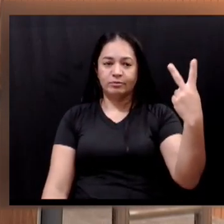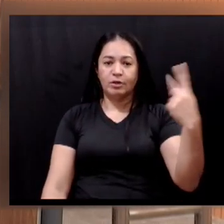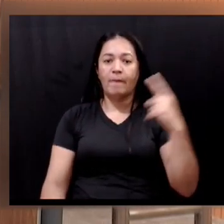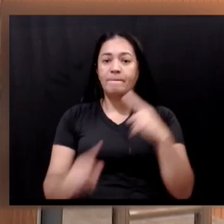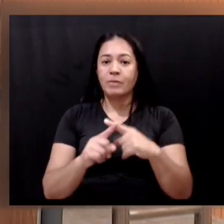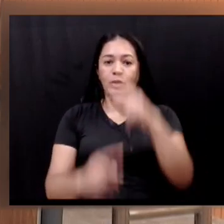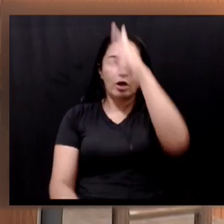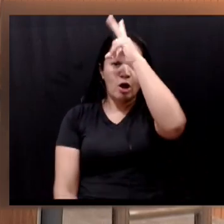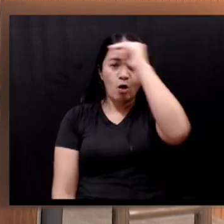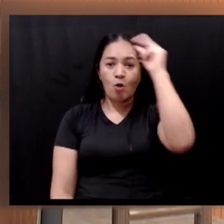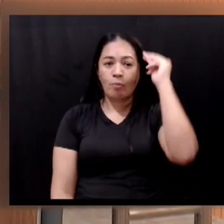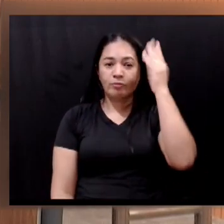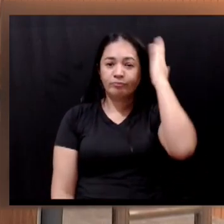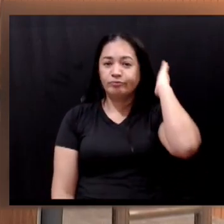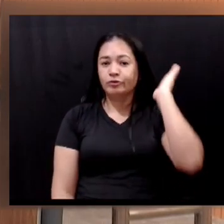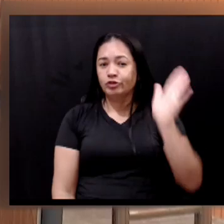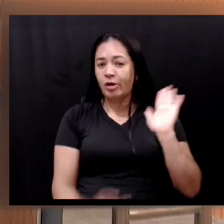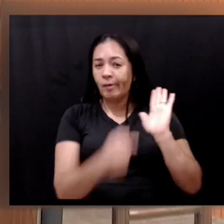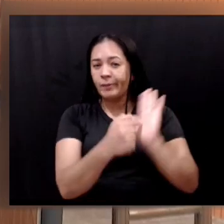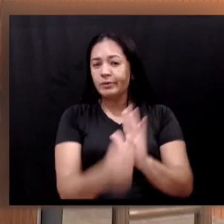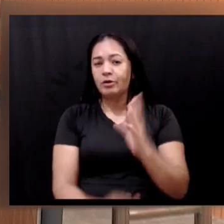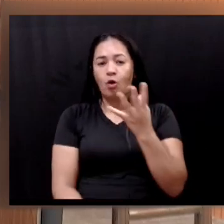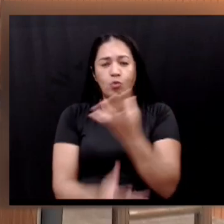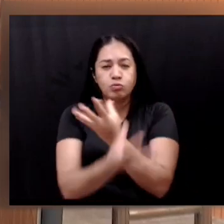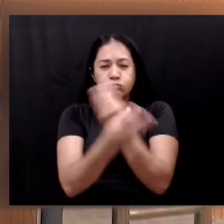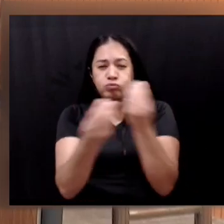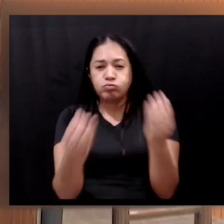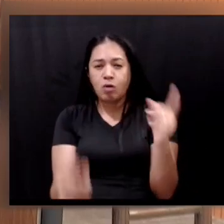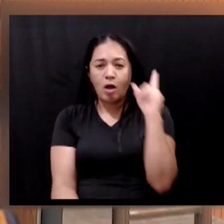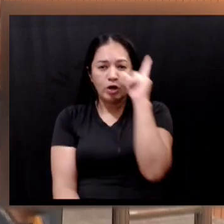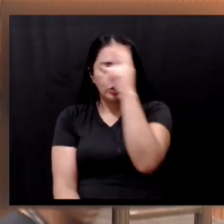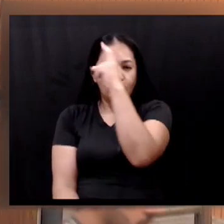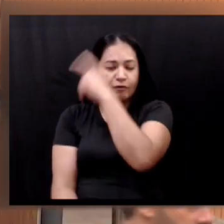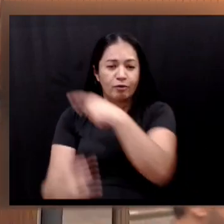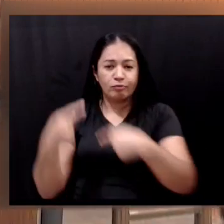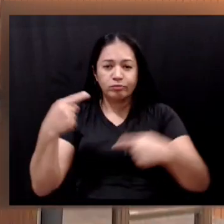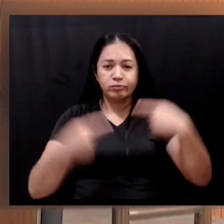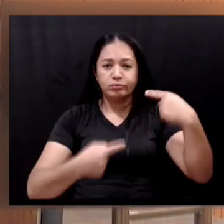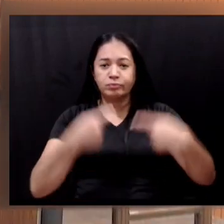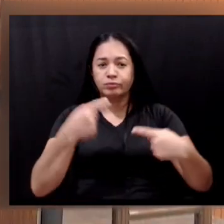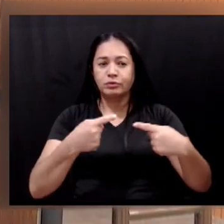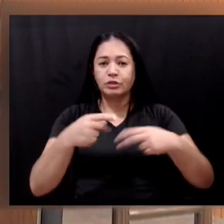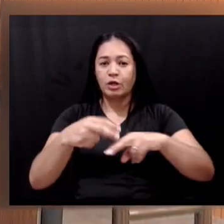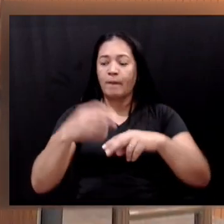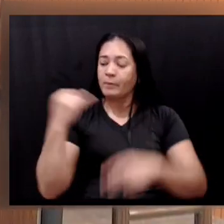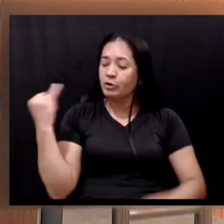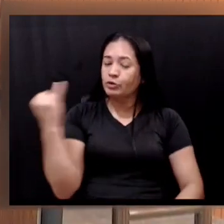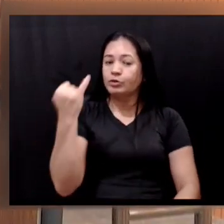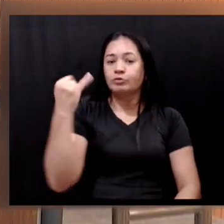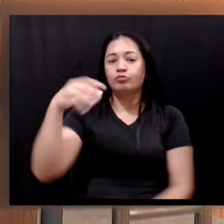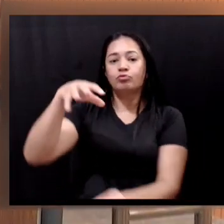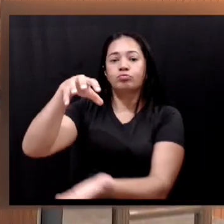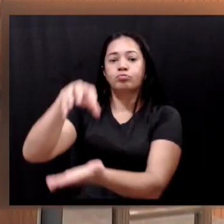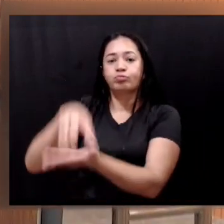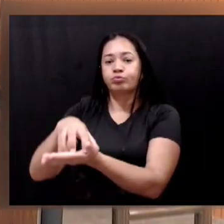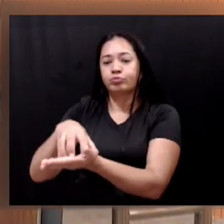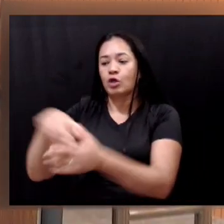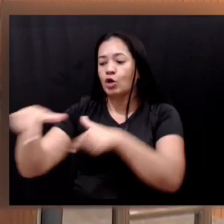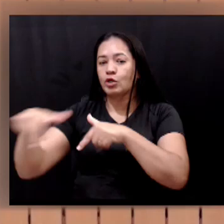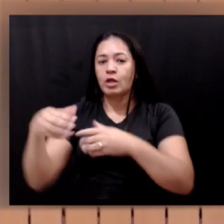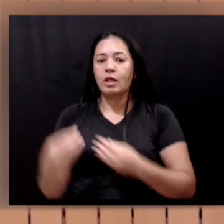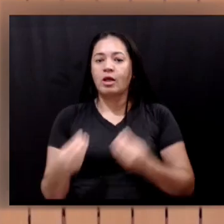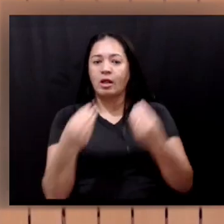muitas dificuldades de discussão com esse importante serviço oferecido pelo Cândido Ferreira aqui